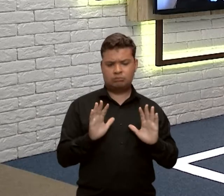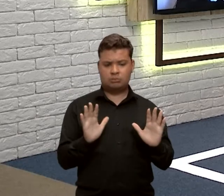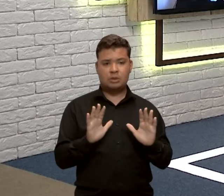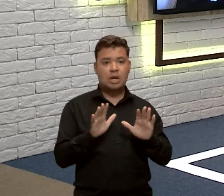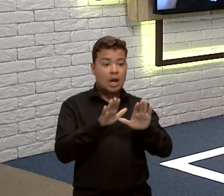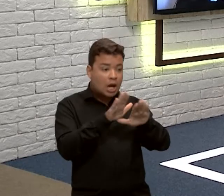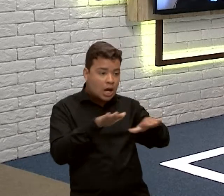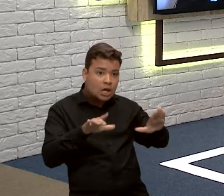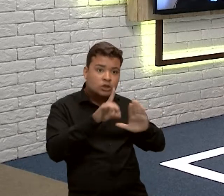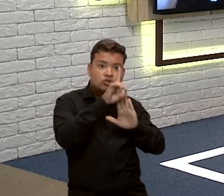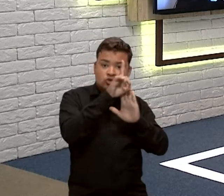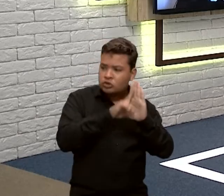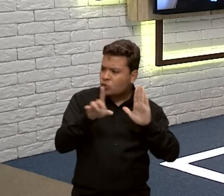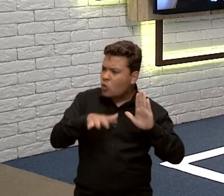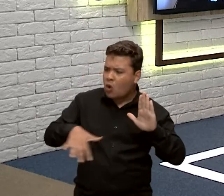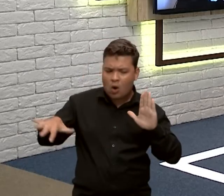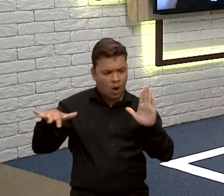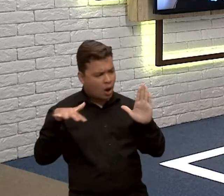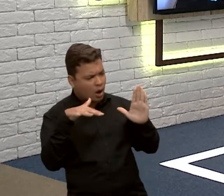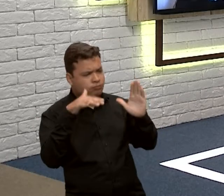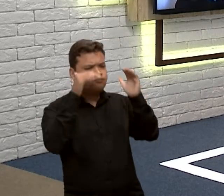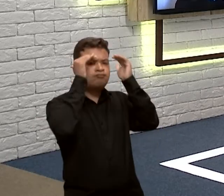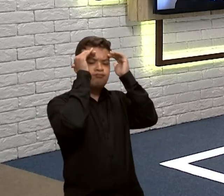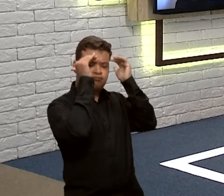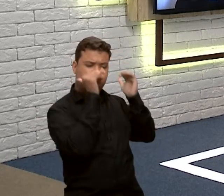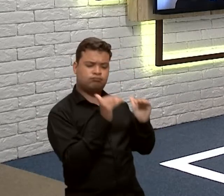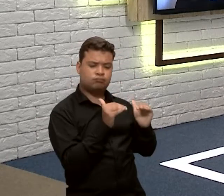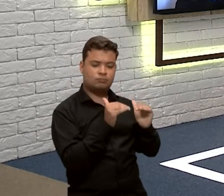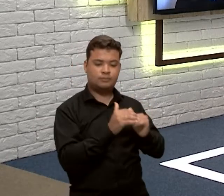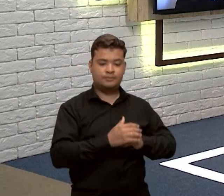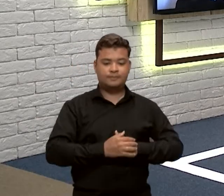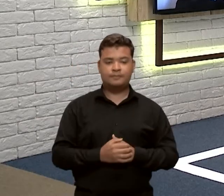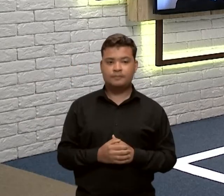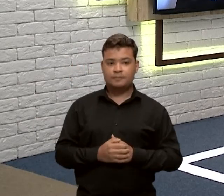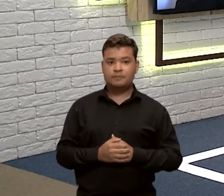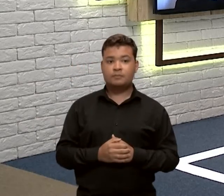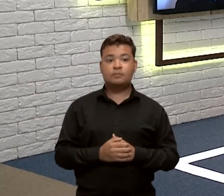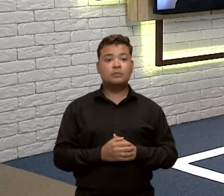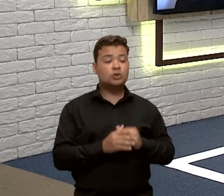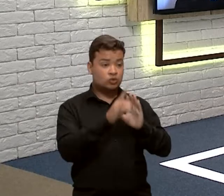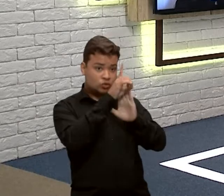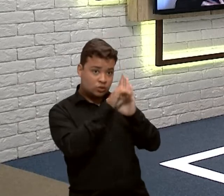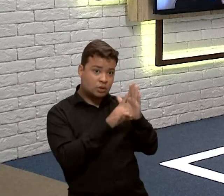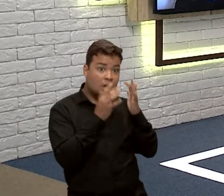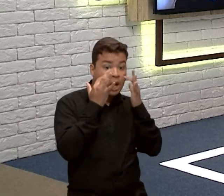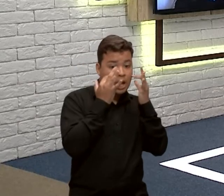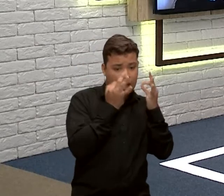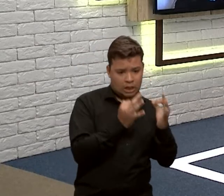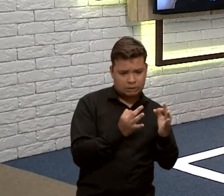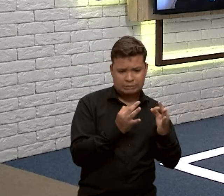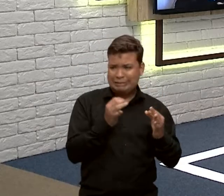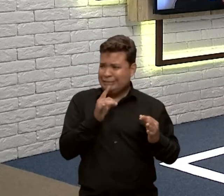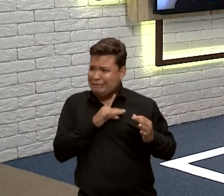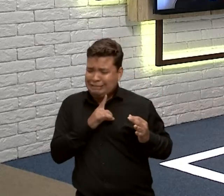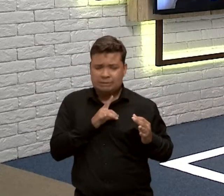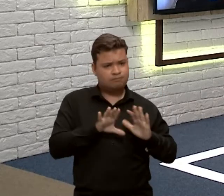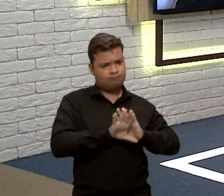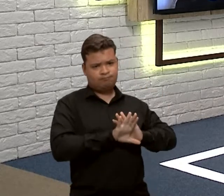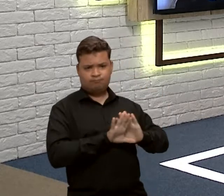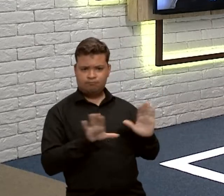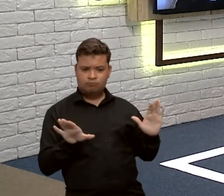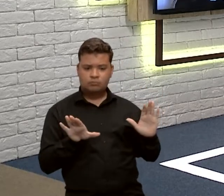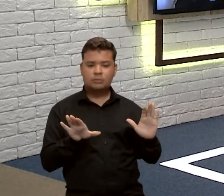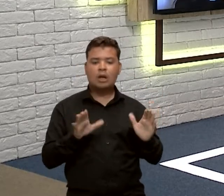crianças, todos têm que respeitar. Tem direito à atenção, direito a não ter medos, direito